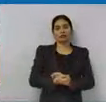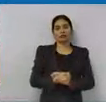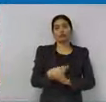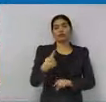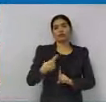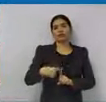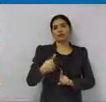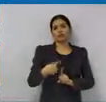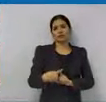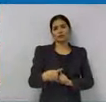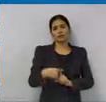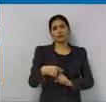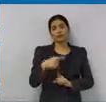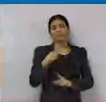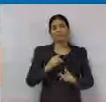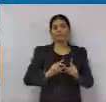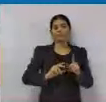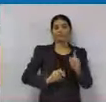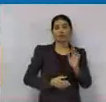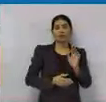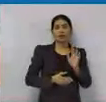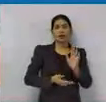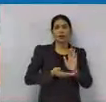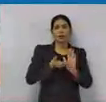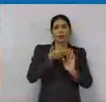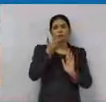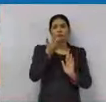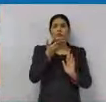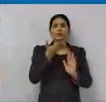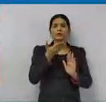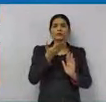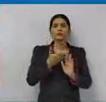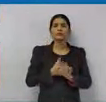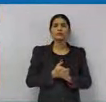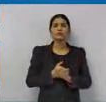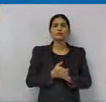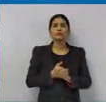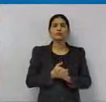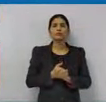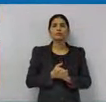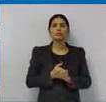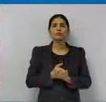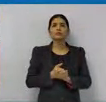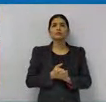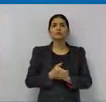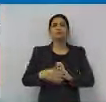O que leva a esse aumento sem esse acompanhamento da infraestrutura?